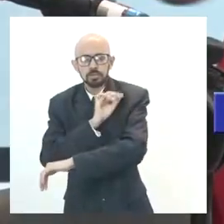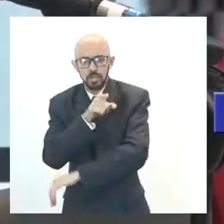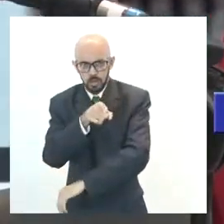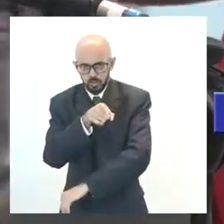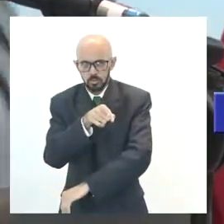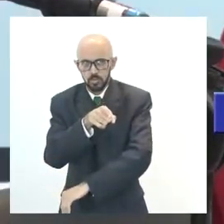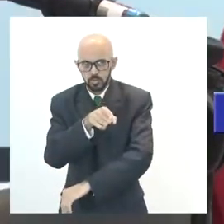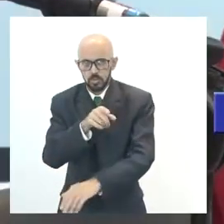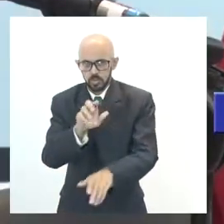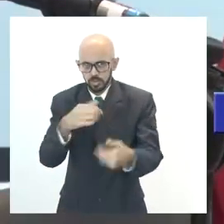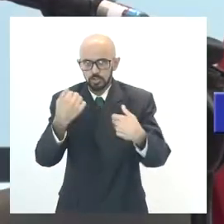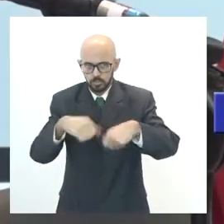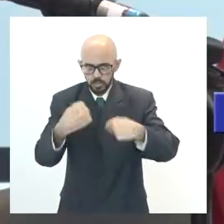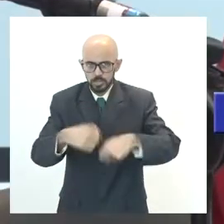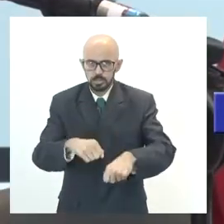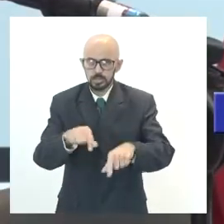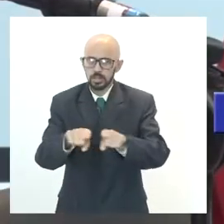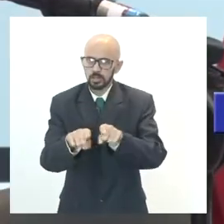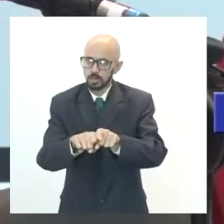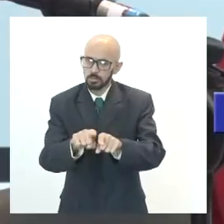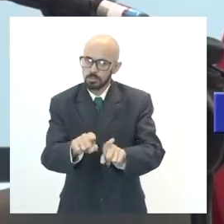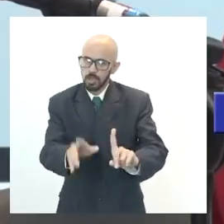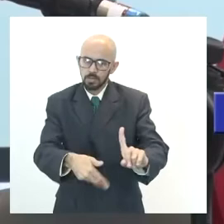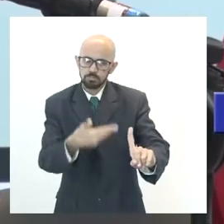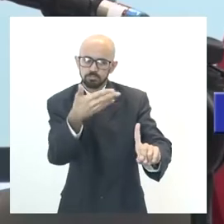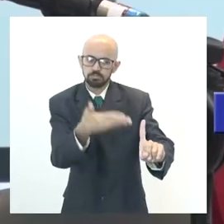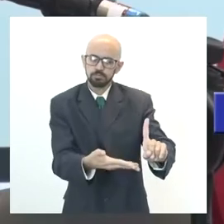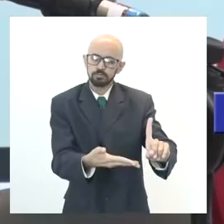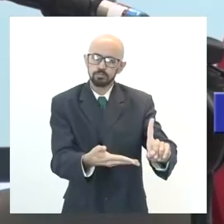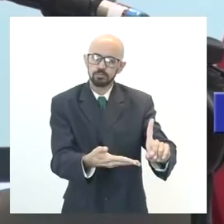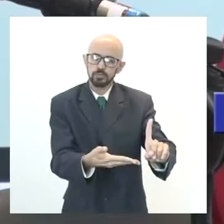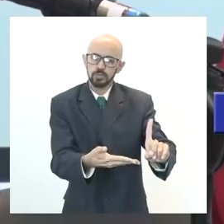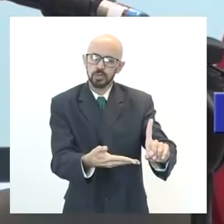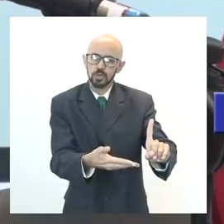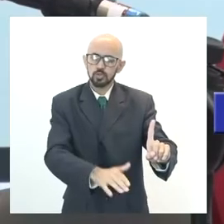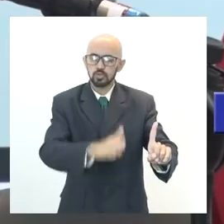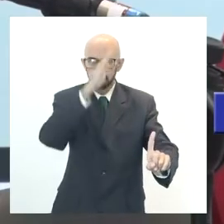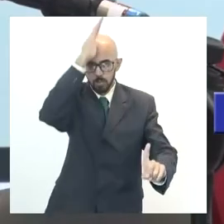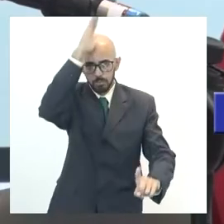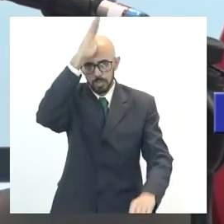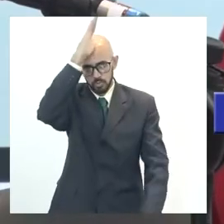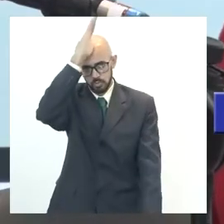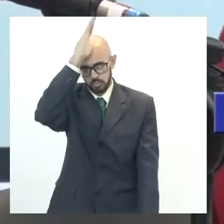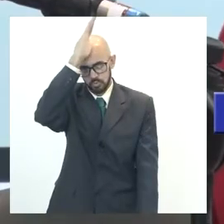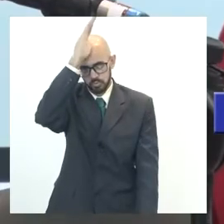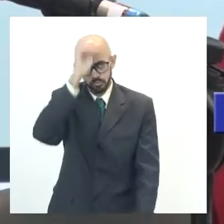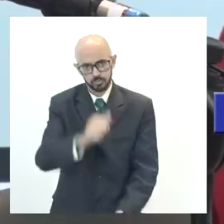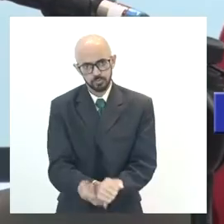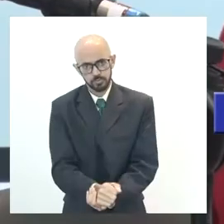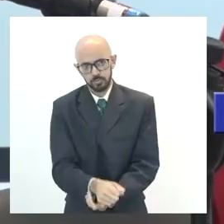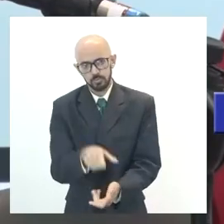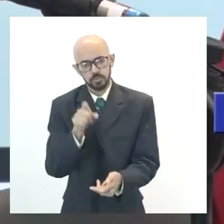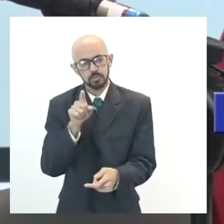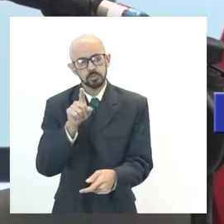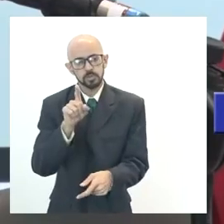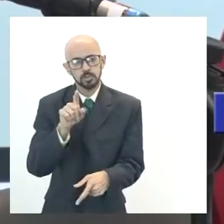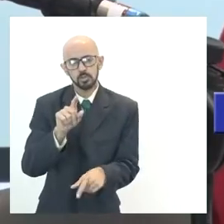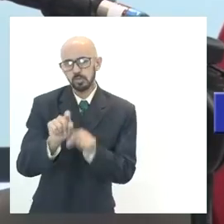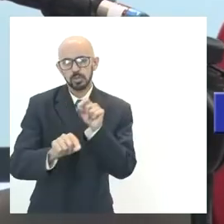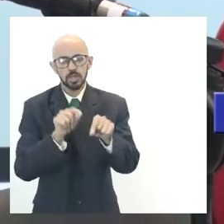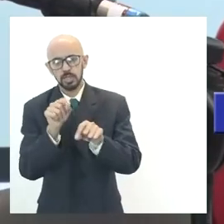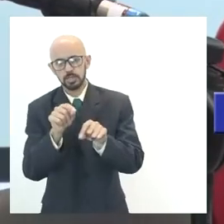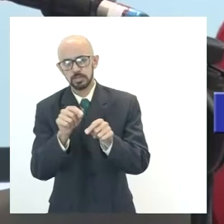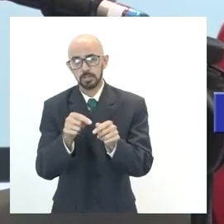ressaltar os nossos maravilhosos heróis Bombeiros Militares que estão no